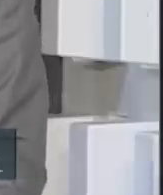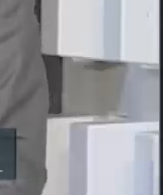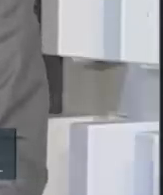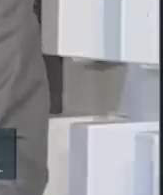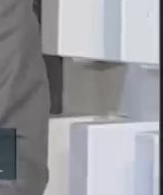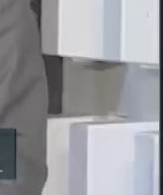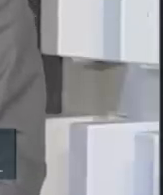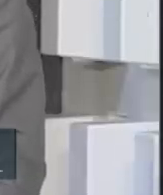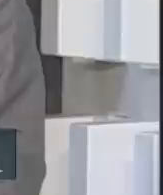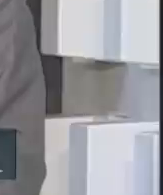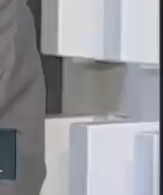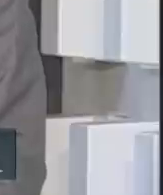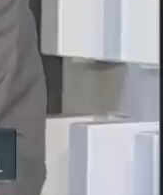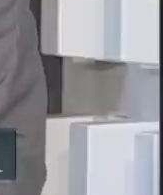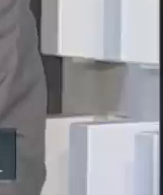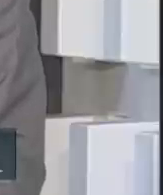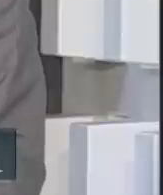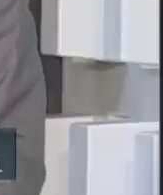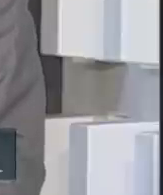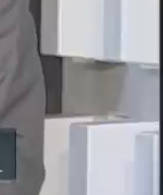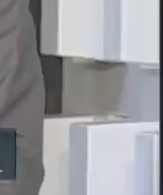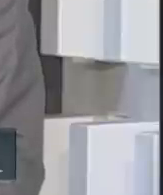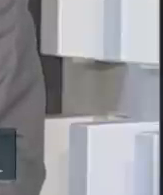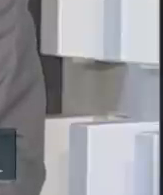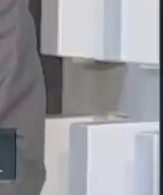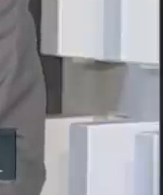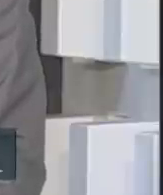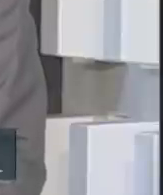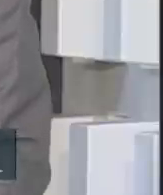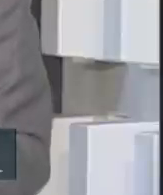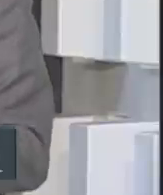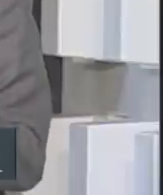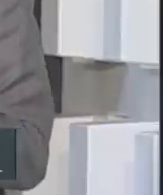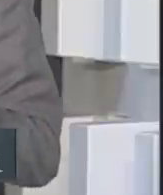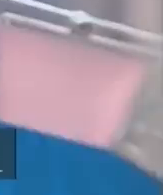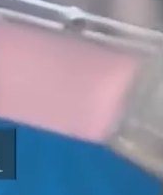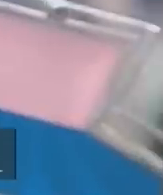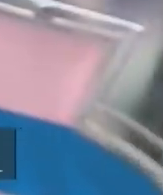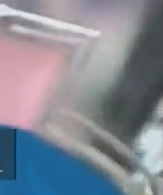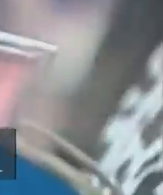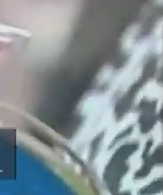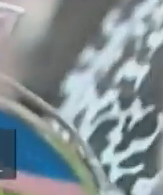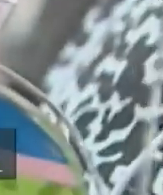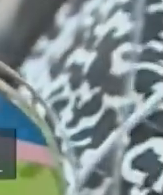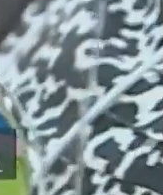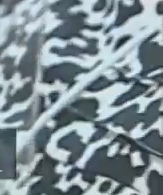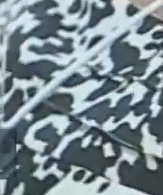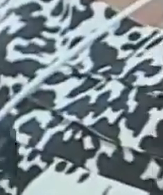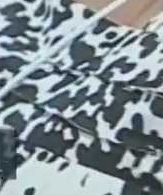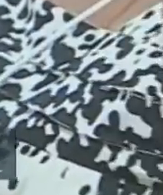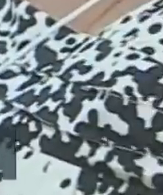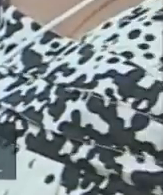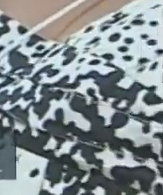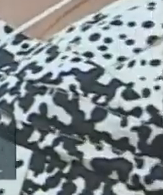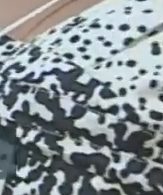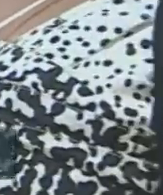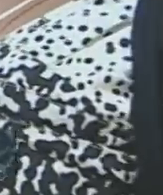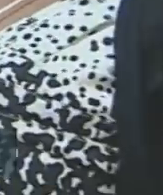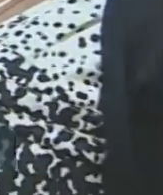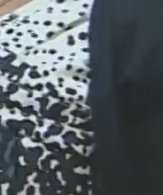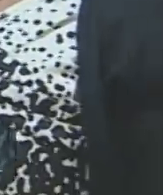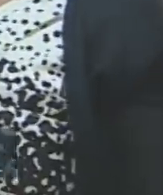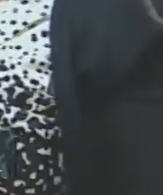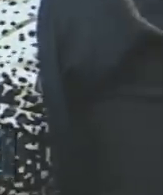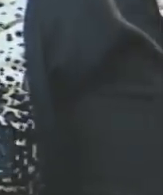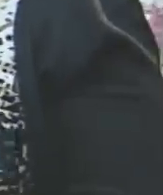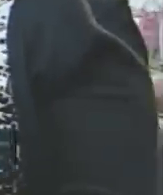não é que não seja diferente, é até melhor do que a interlocução que nós temos mantido, porque aí é olho no olho, né, é face a face, né, que